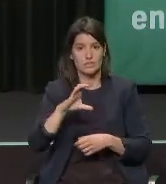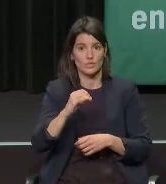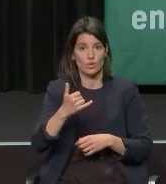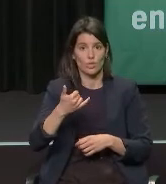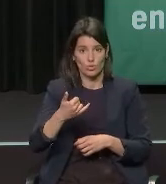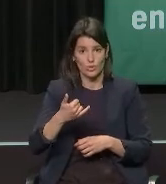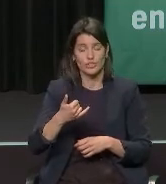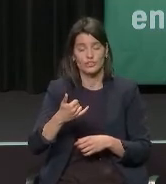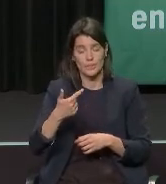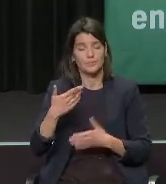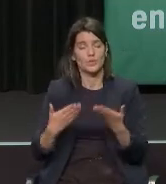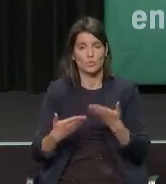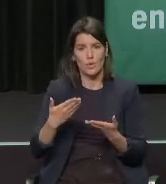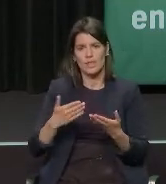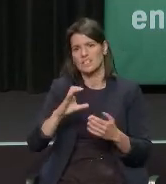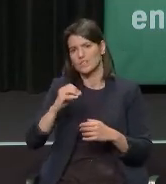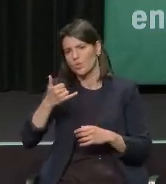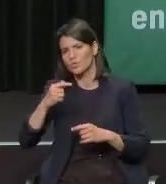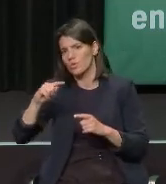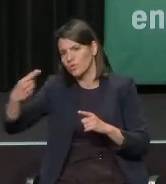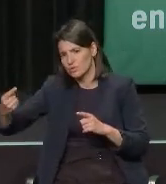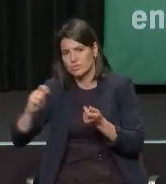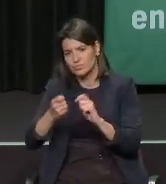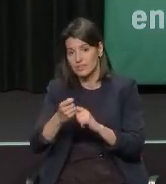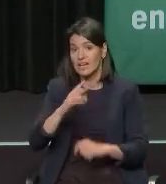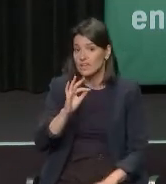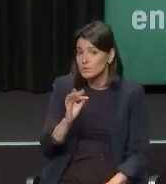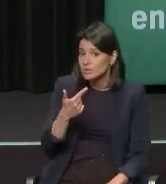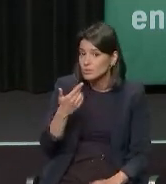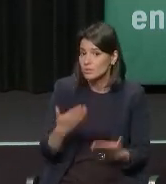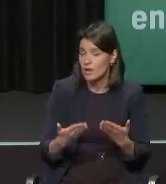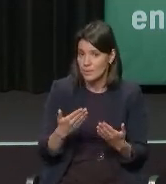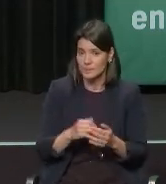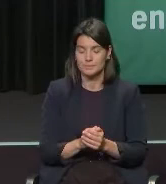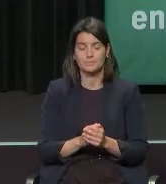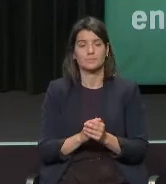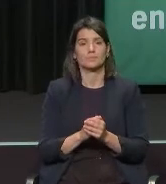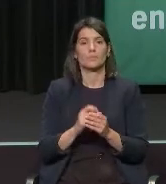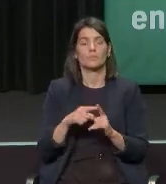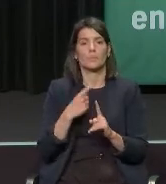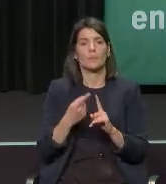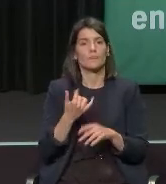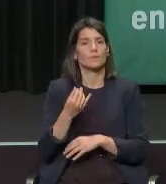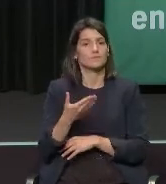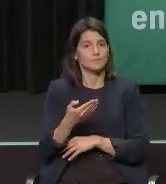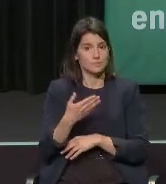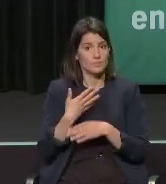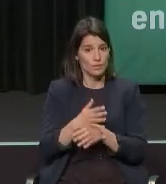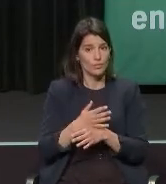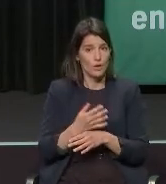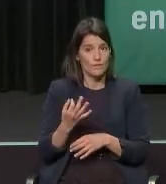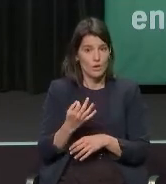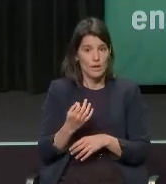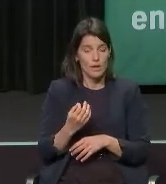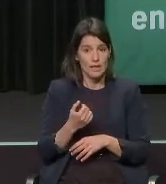gases com efeito de estufa convertidos em unidades de CO2. 14 toneladas. Em 2017, ardeu cerca de 500